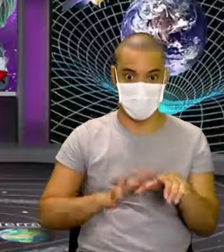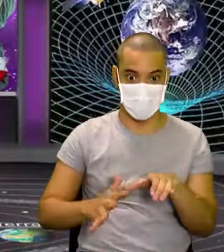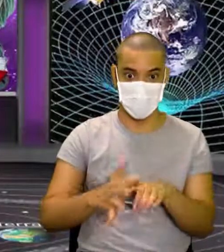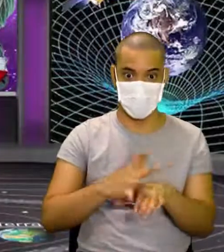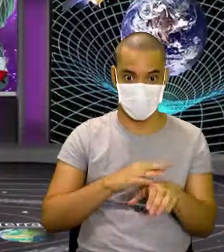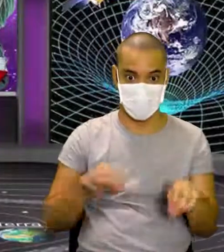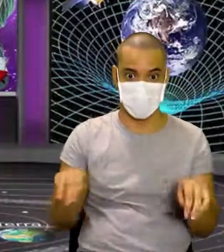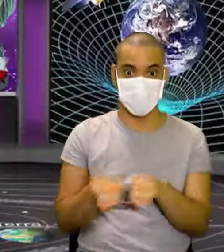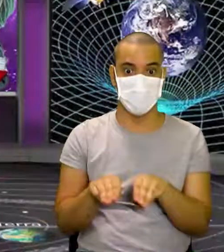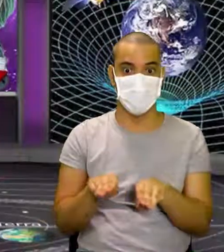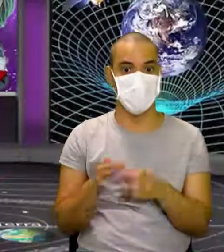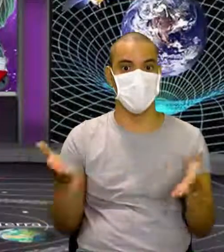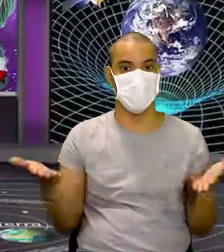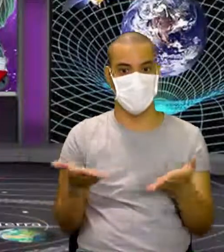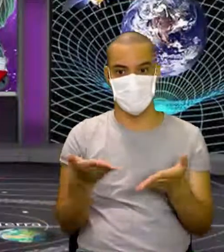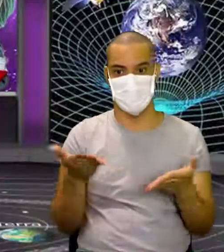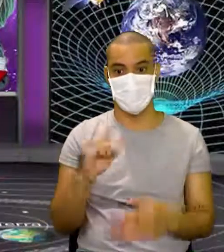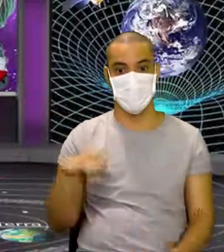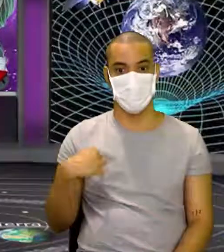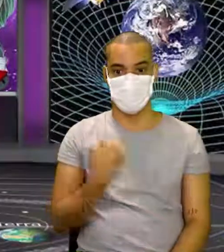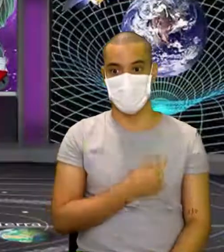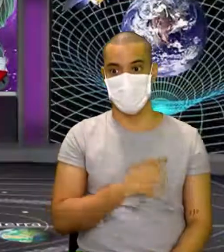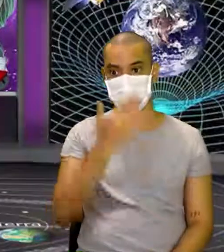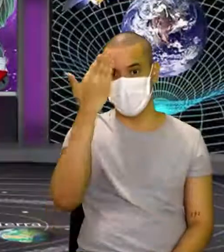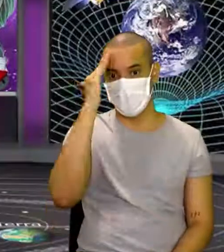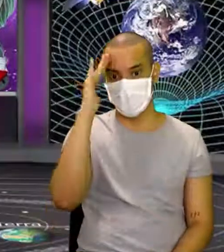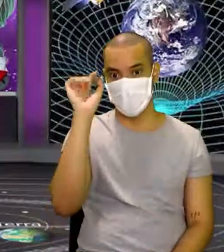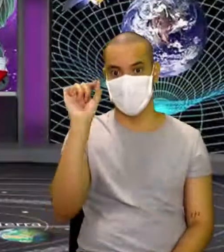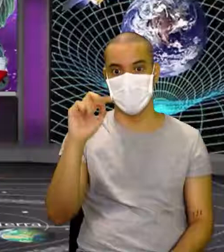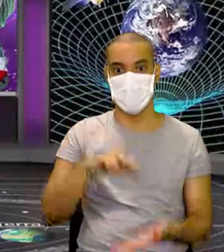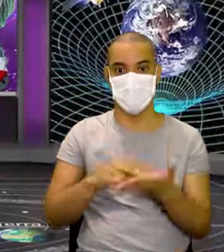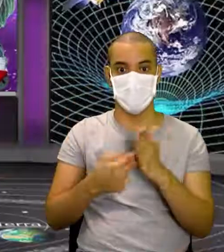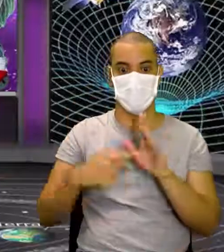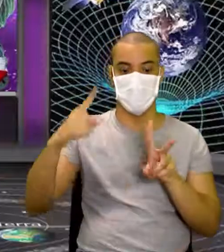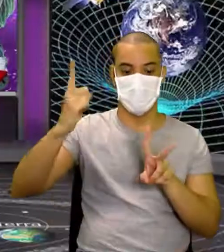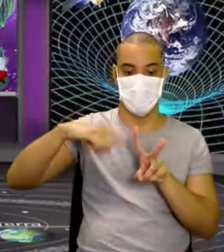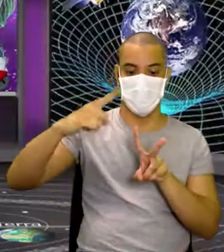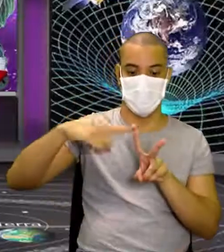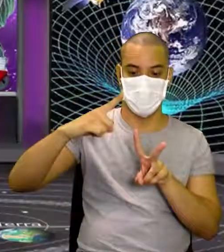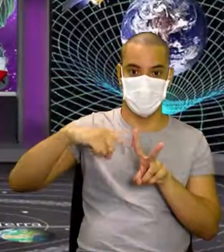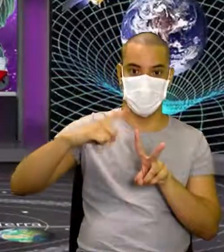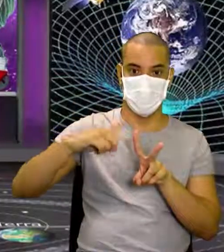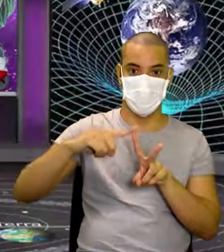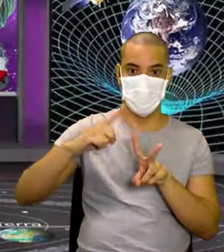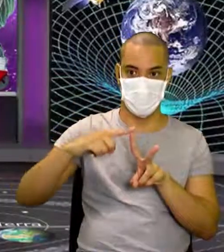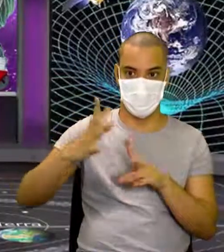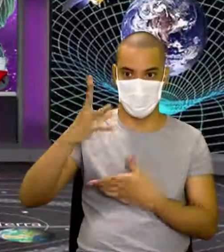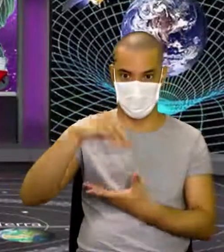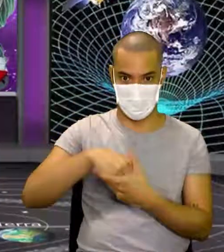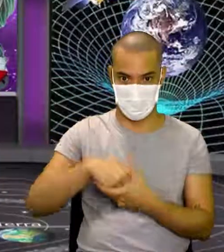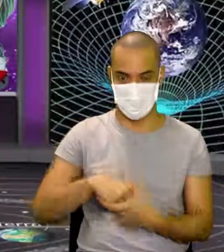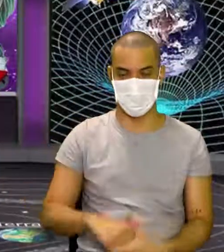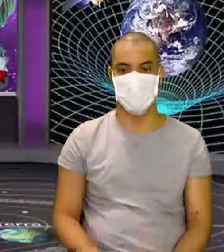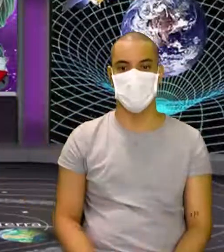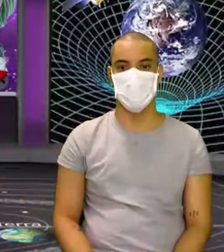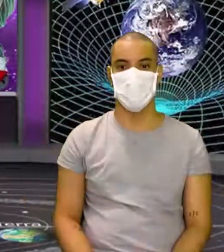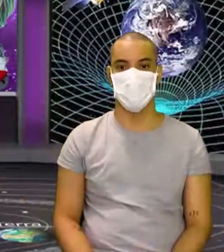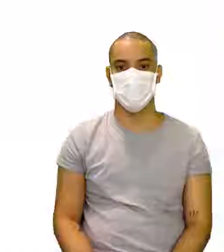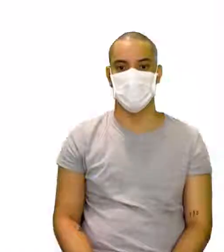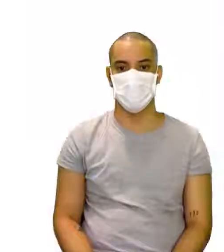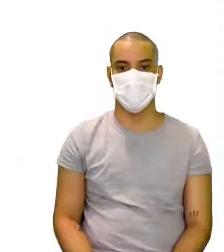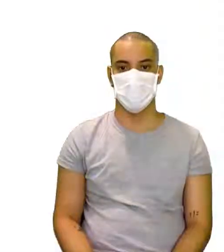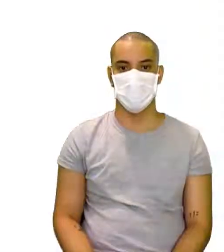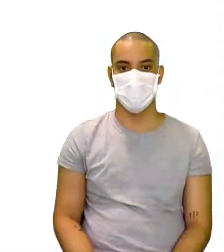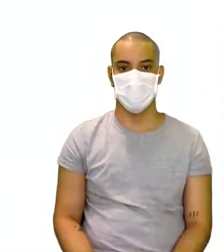A partir de agora, a gente vai começar a entender o que é o vetor indução de campo magnético, tá bom? Vamos lá, olha